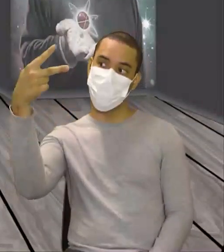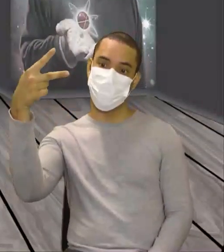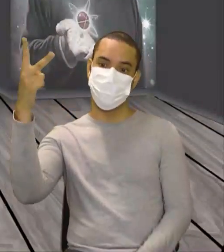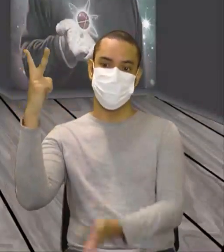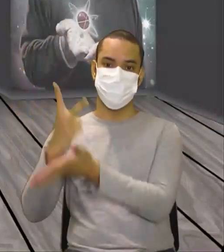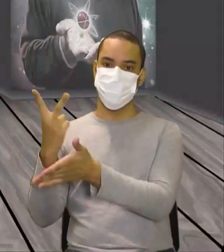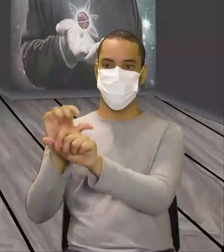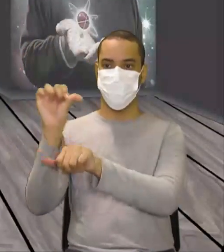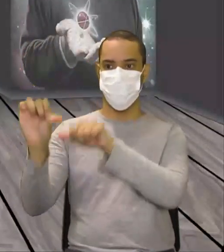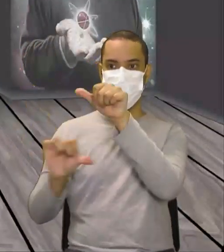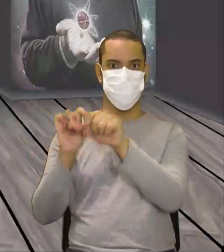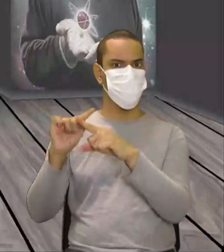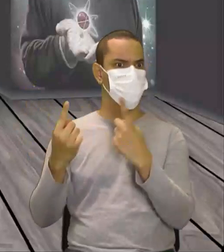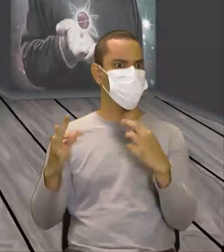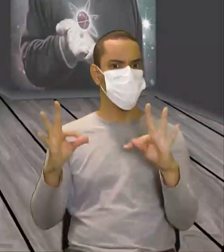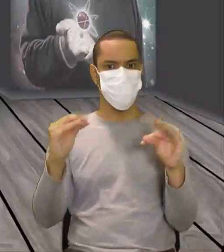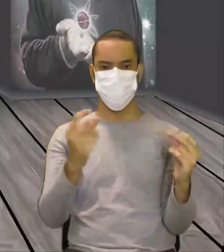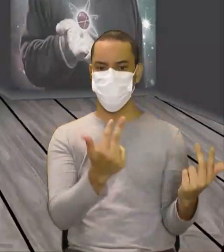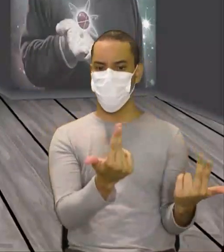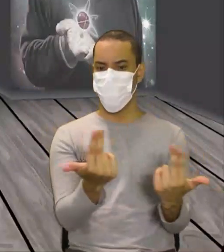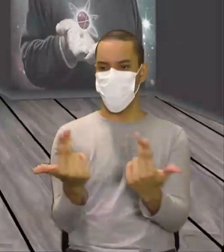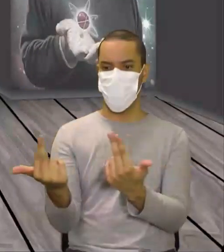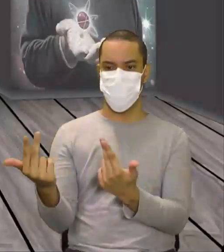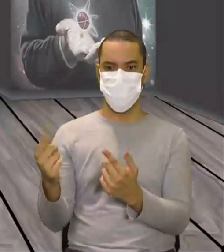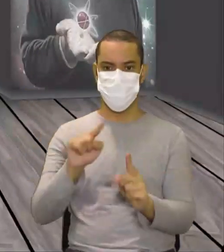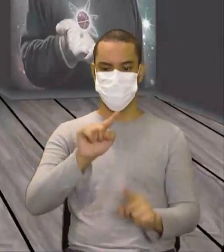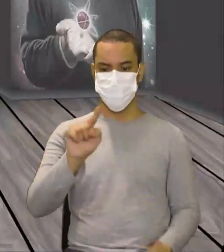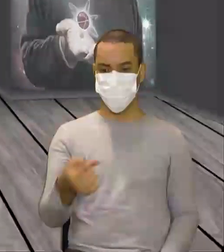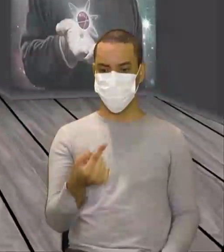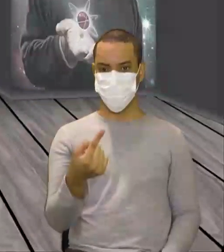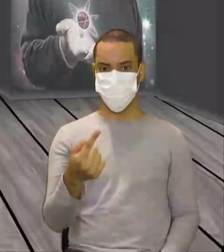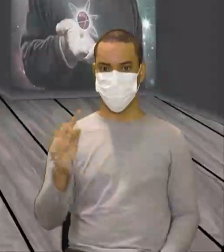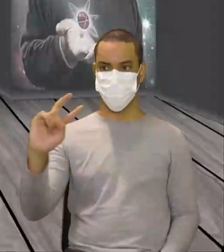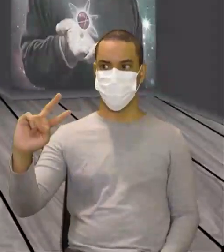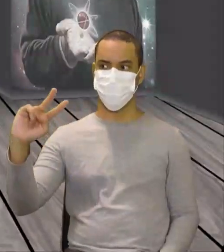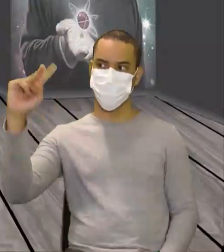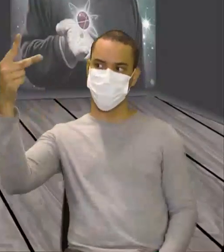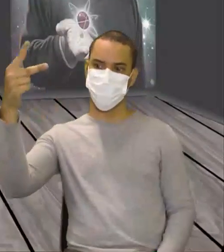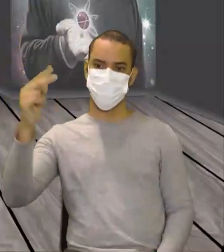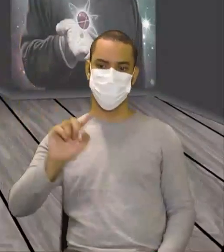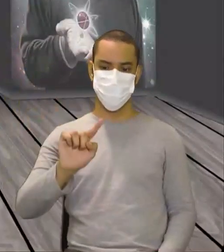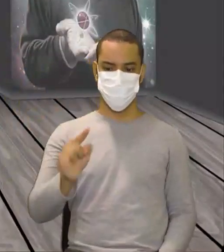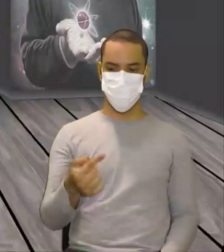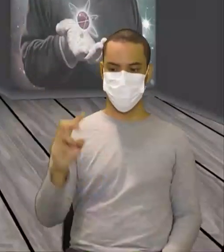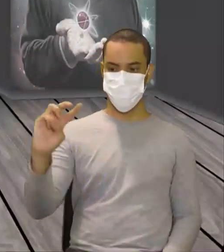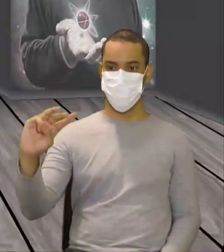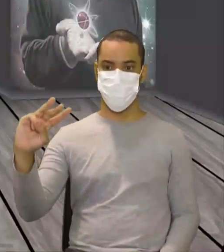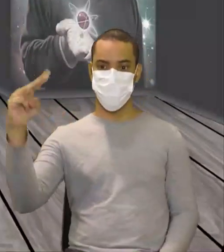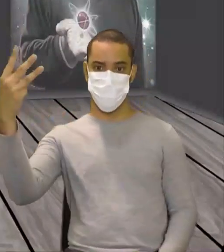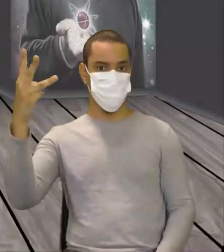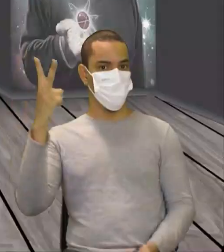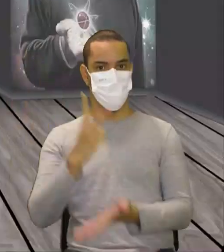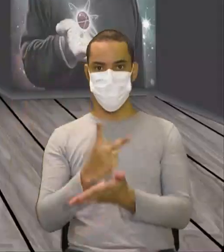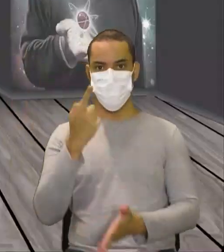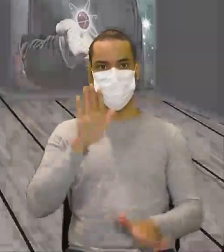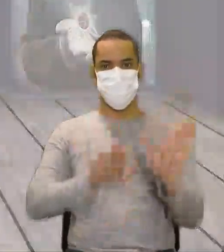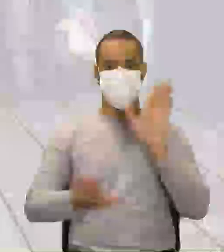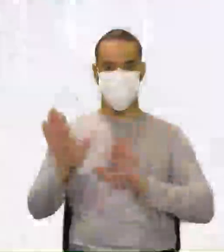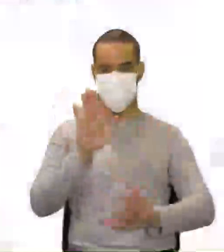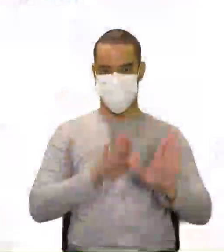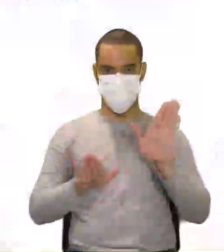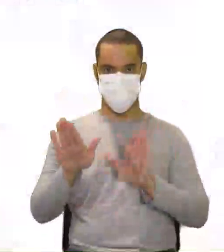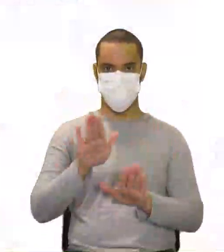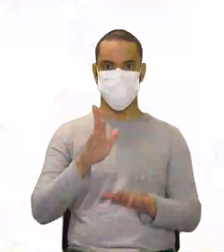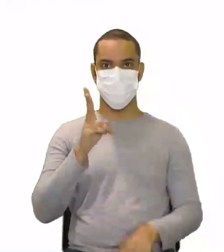eles vão ser iguais. Só vai mudar a vírgula, mudando a vírgula, muda a potência, certo? Então, sempre tomar cuidado com isso. Vamos lá,